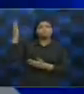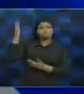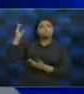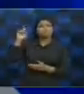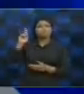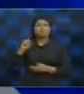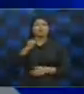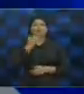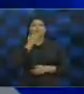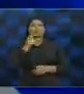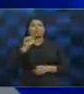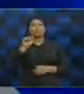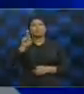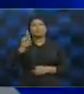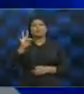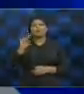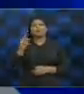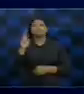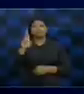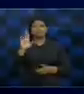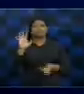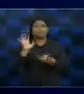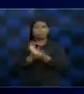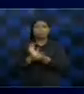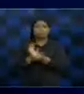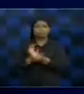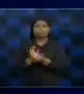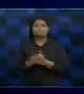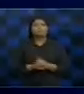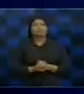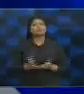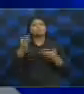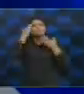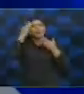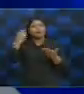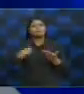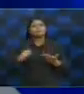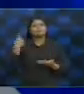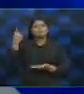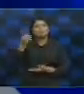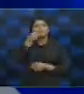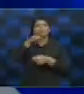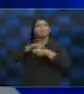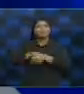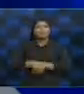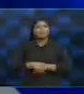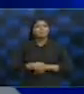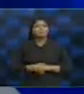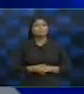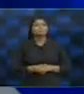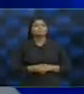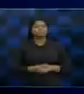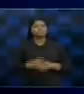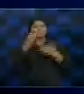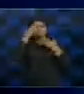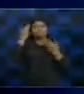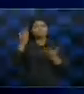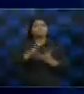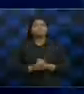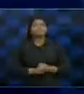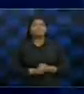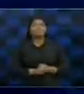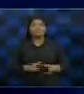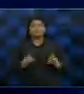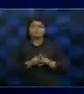Por Uma Só Manaus. Candidato, muito obrigado pela presença e uma boa noite. Um ótimo debate. E também